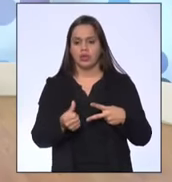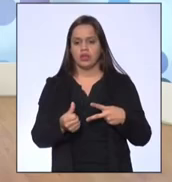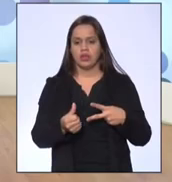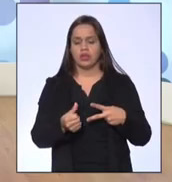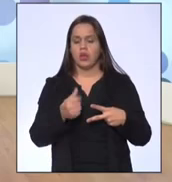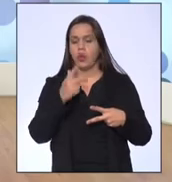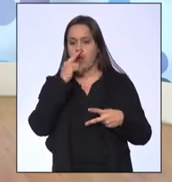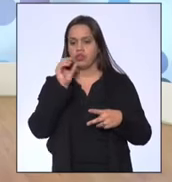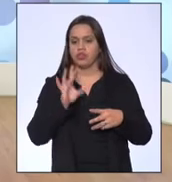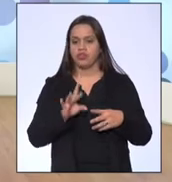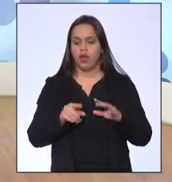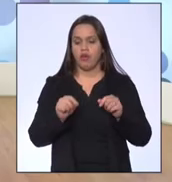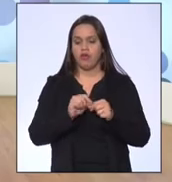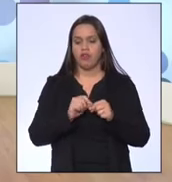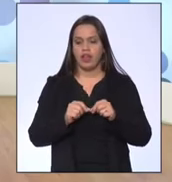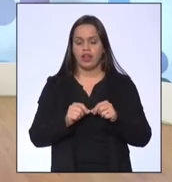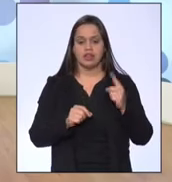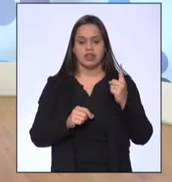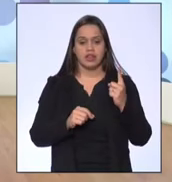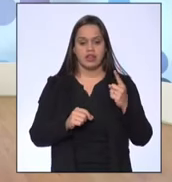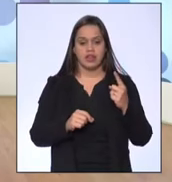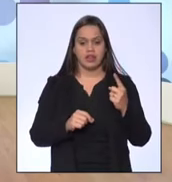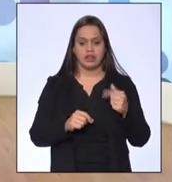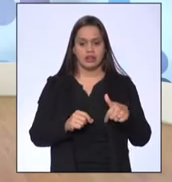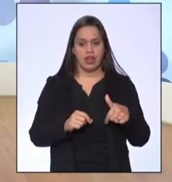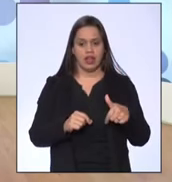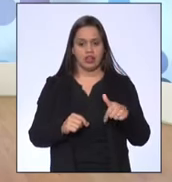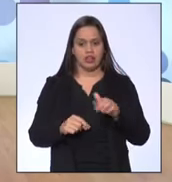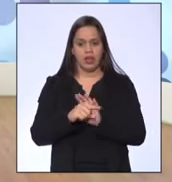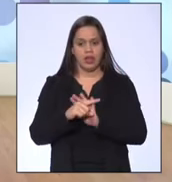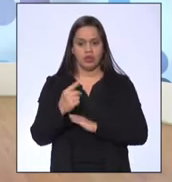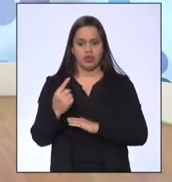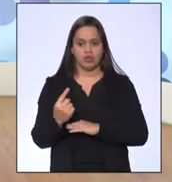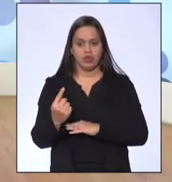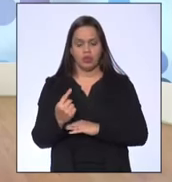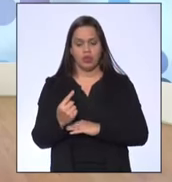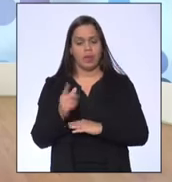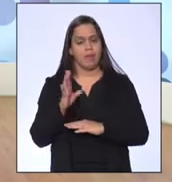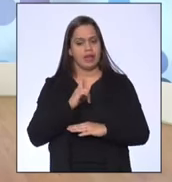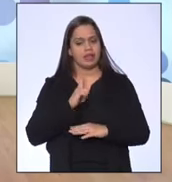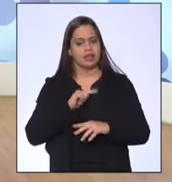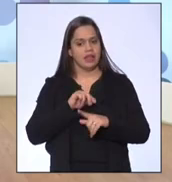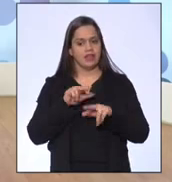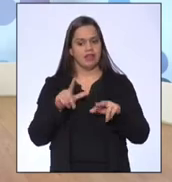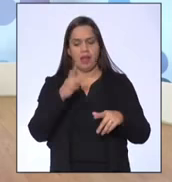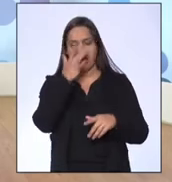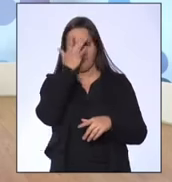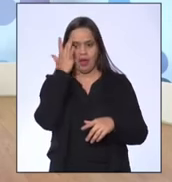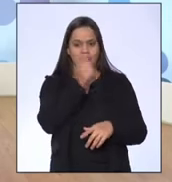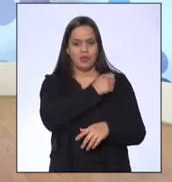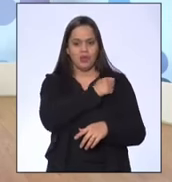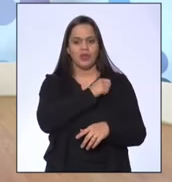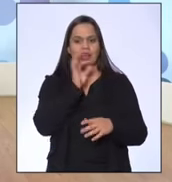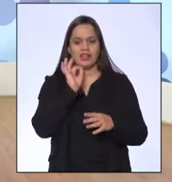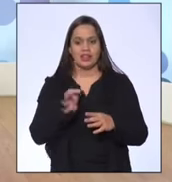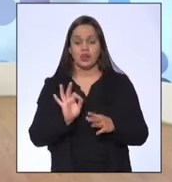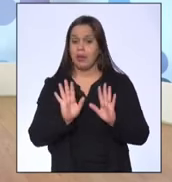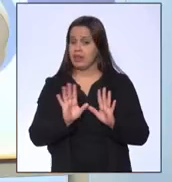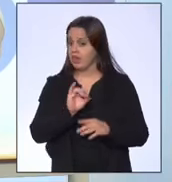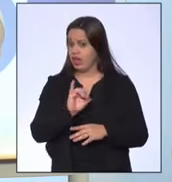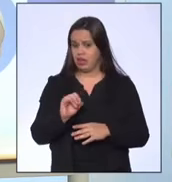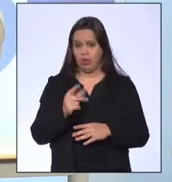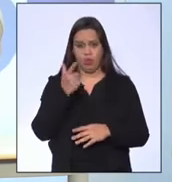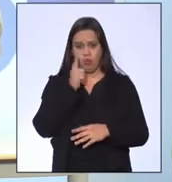acho que eles só subtraíram ali o 17 por 1. Ah, Mas entendi. temos bastante gente aqui que acertou, viu? Muito bom, quem não acertou não tem problema. E alguns